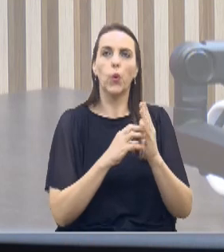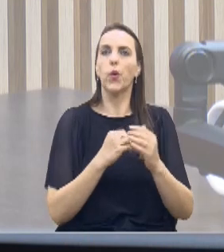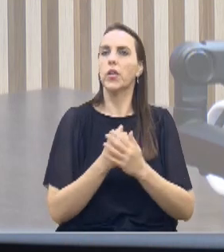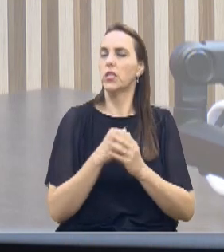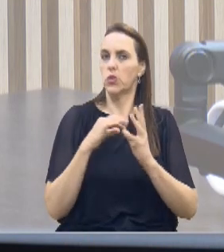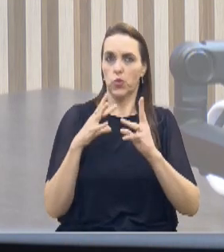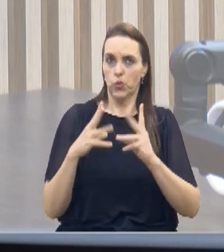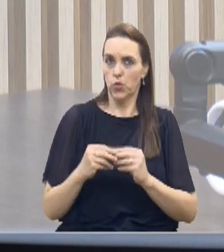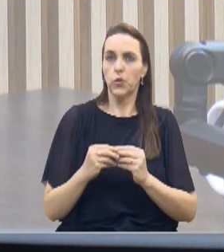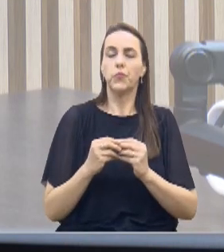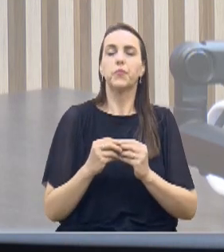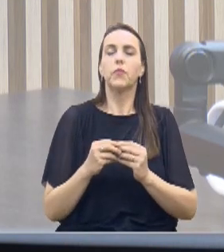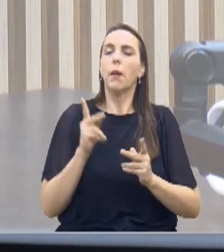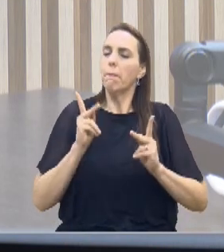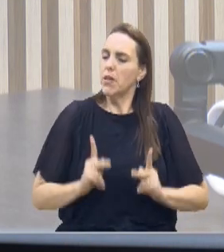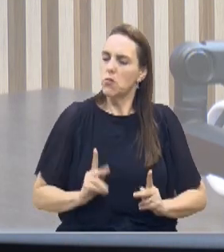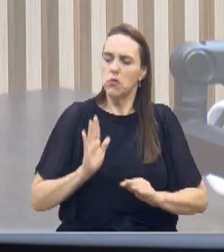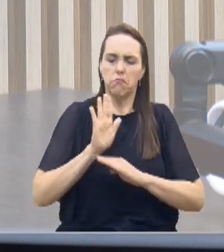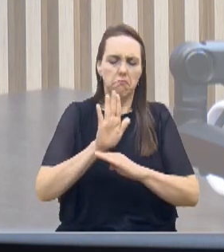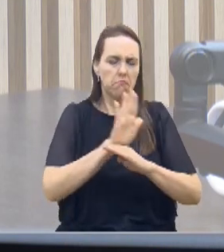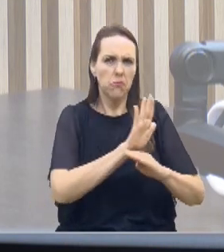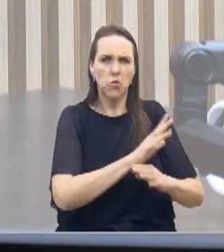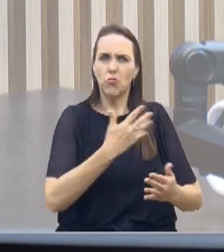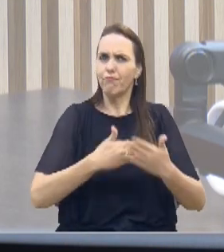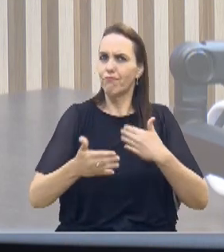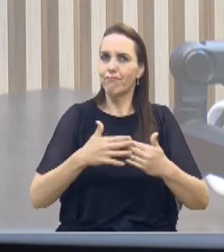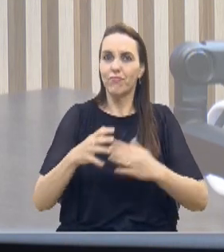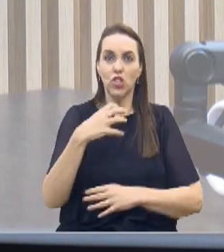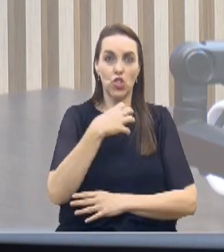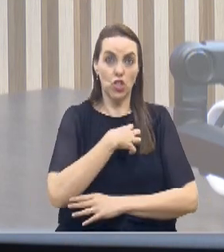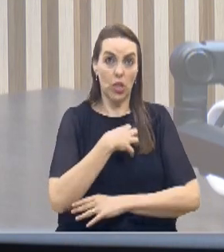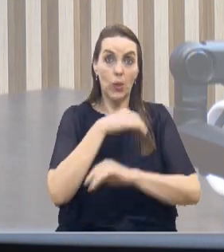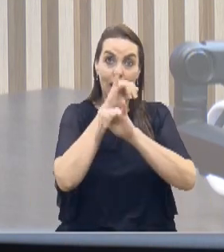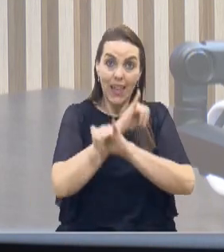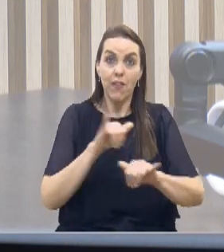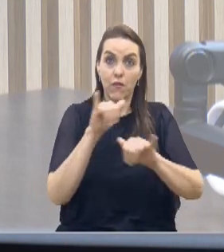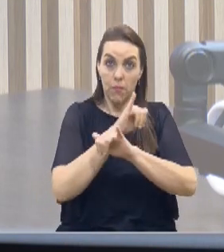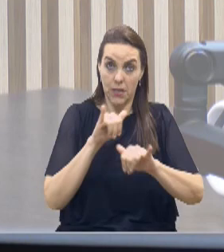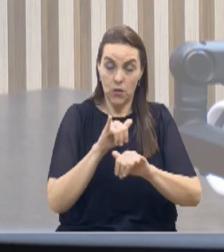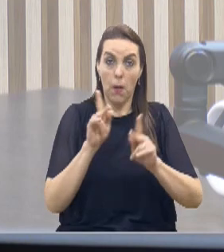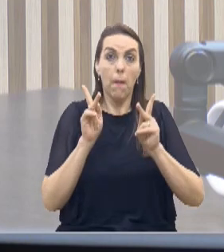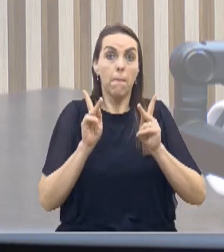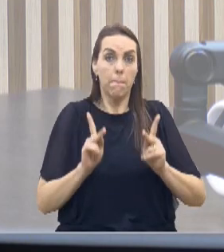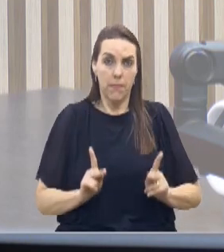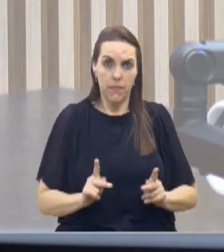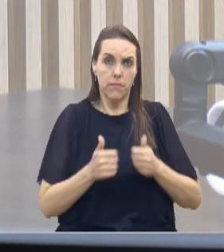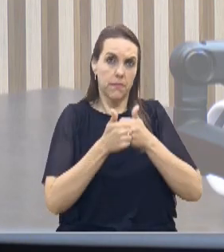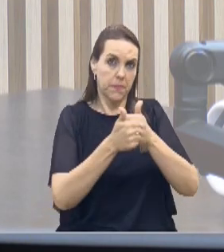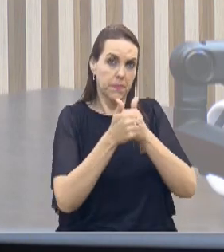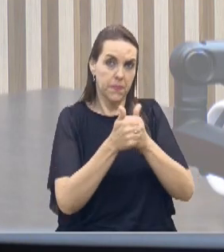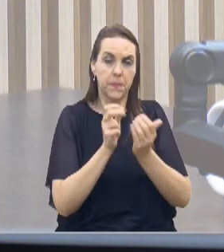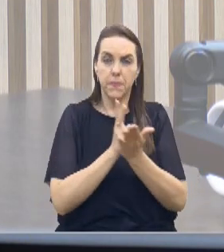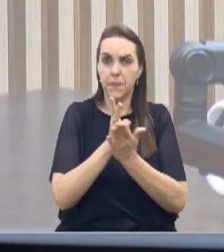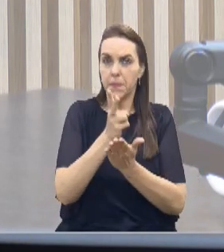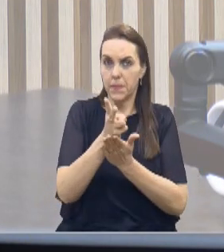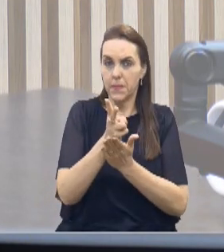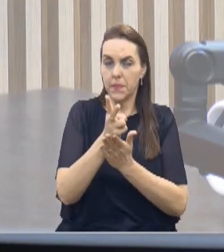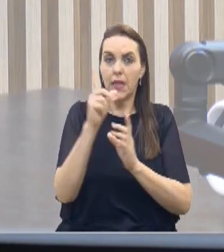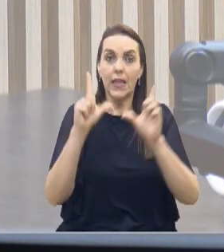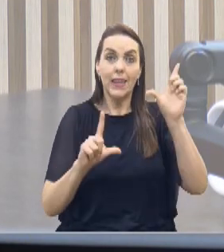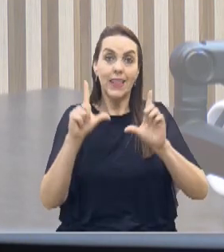todas as maneiras, mas de informação, né, Fábio? E aí as pessoas que nos acompanham bastante sabem, TV Câmara